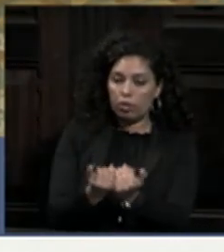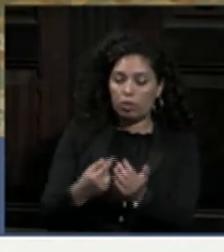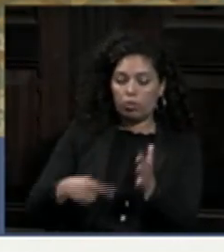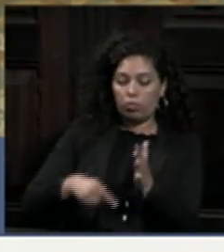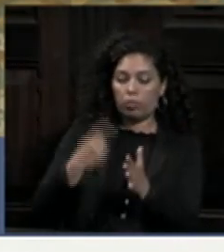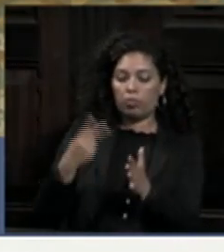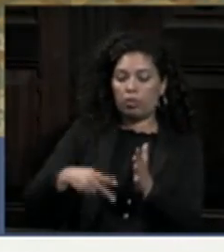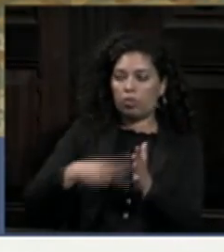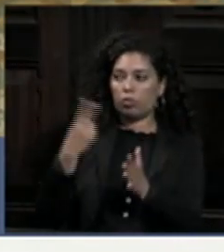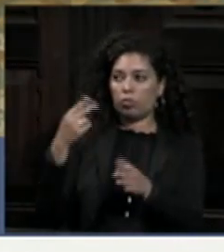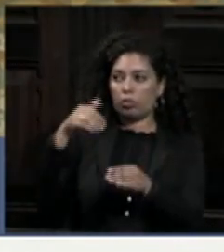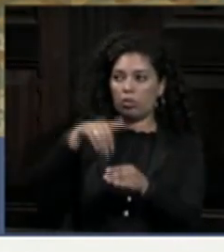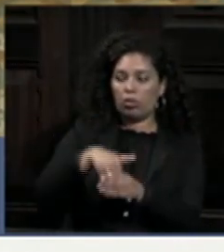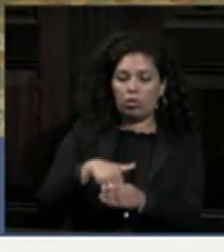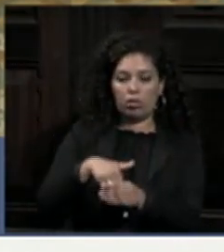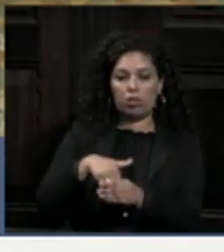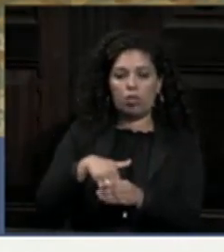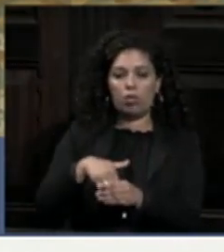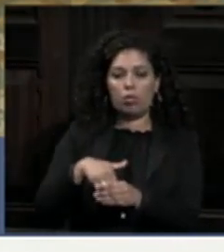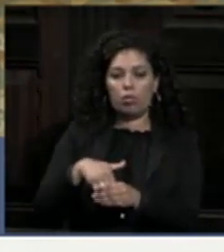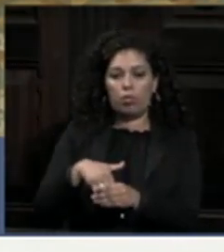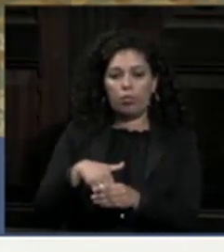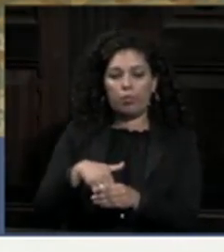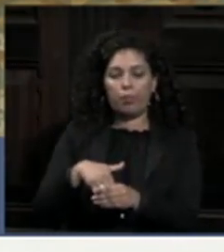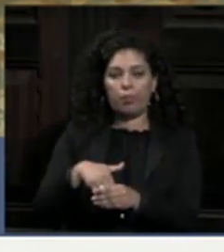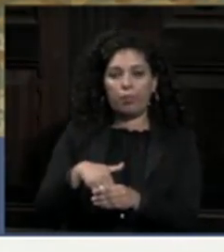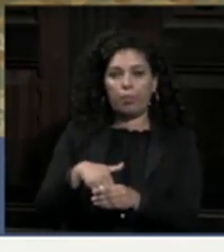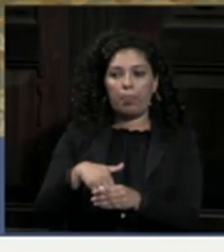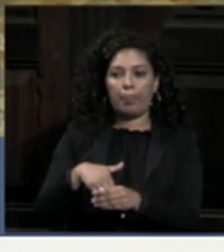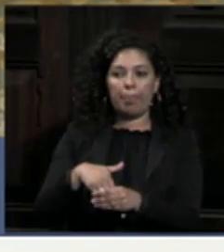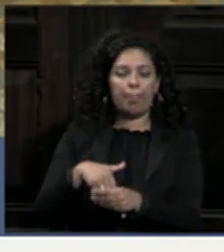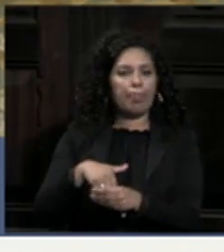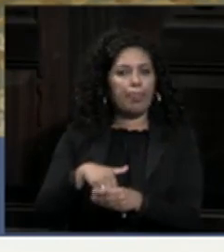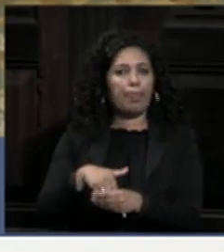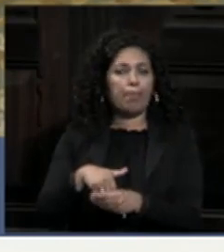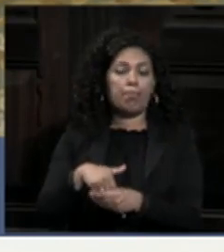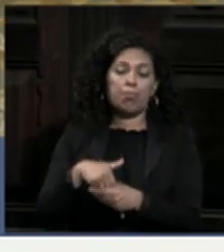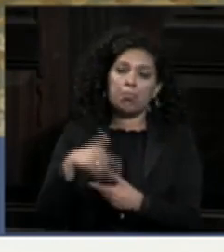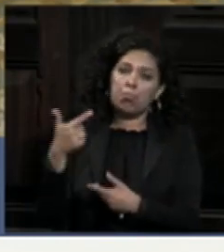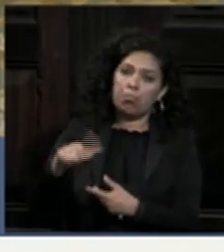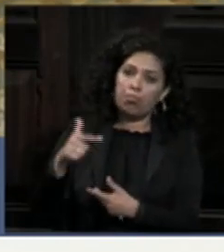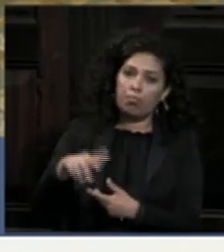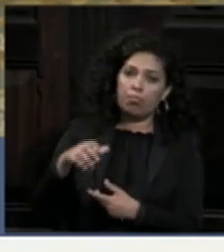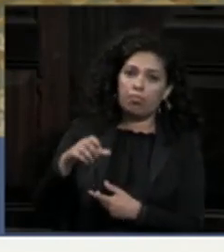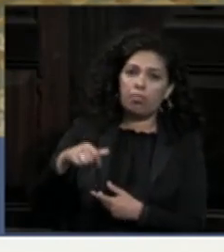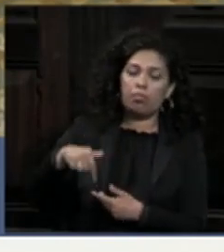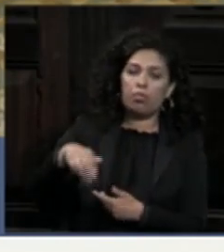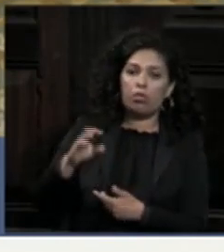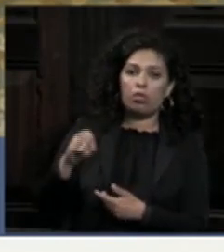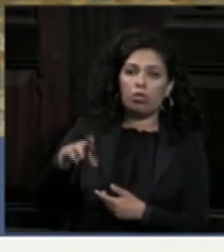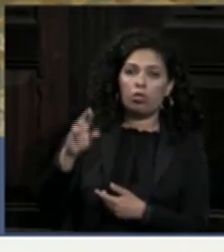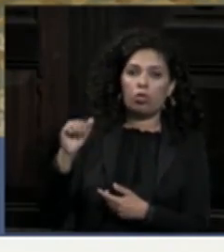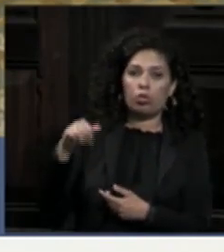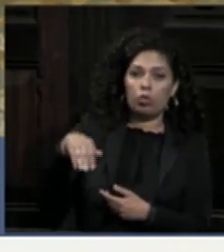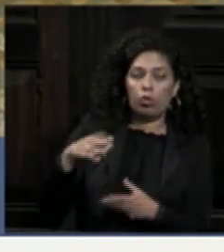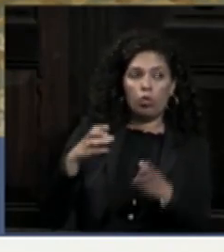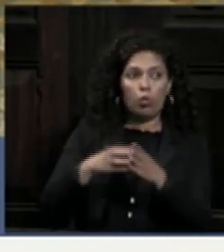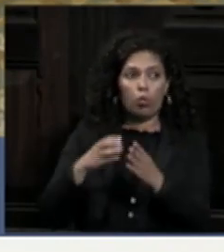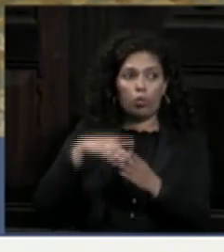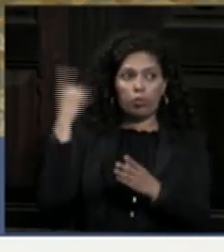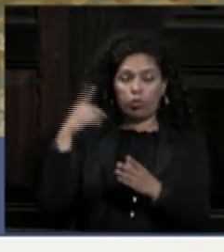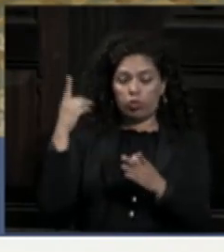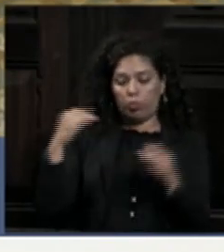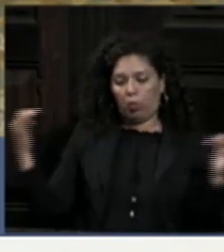segundo turno possam te cobram pra aprovar uma lei complementar que